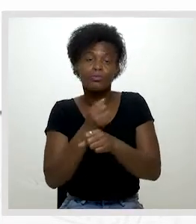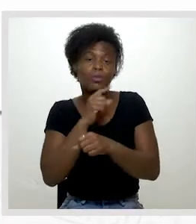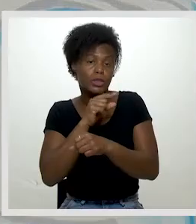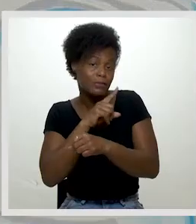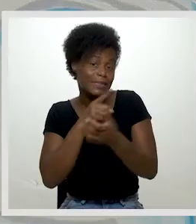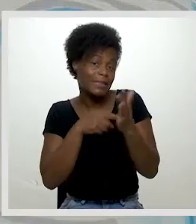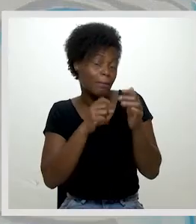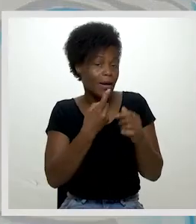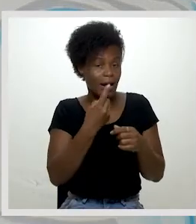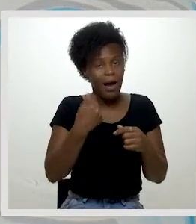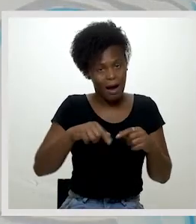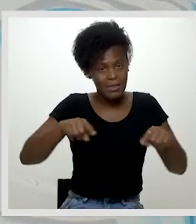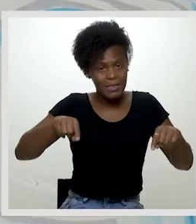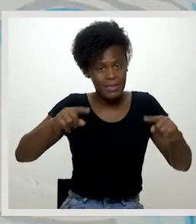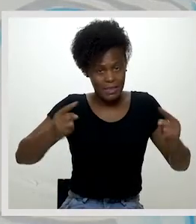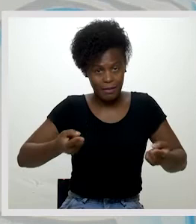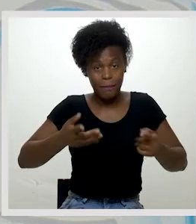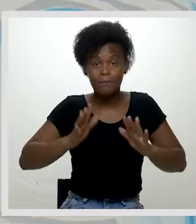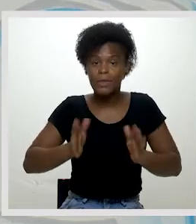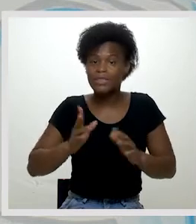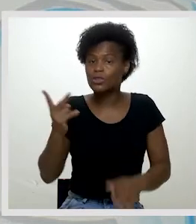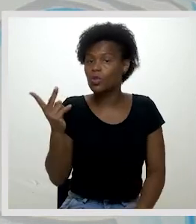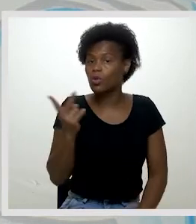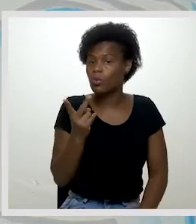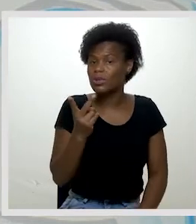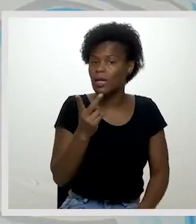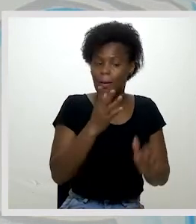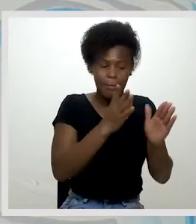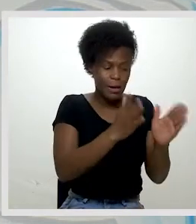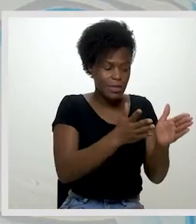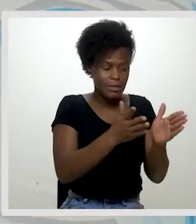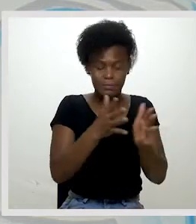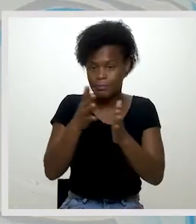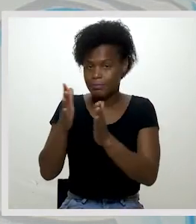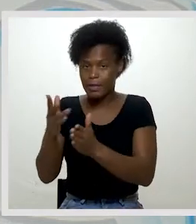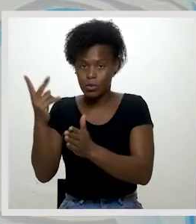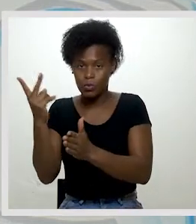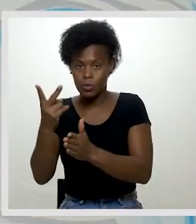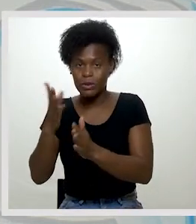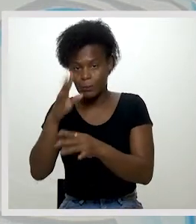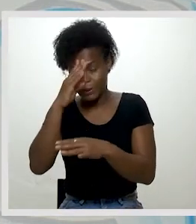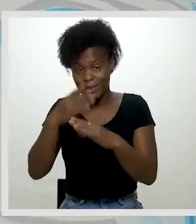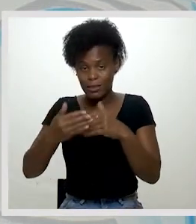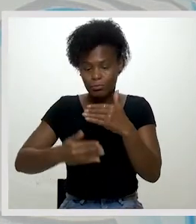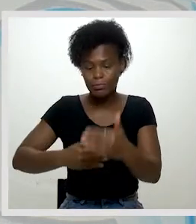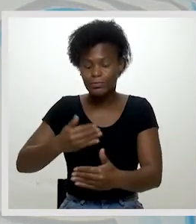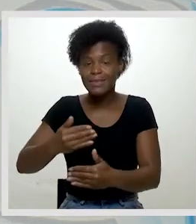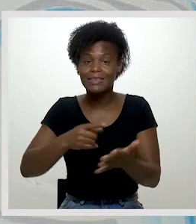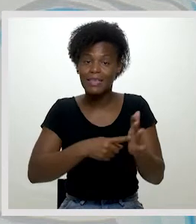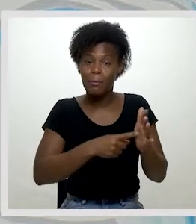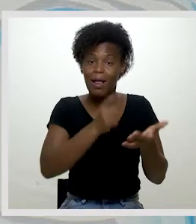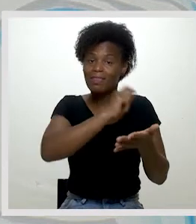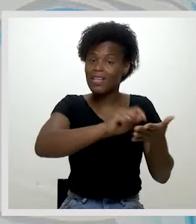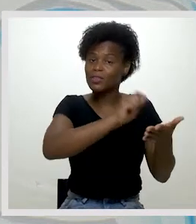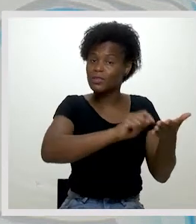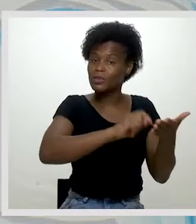seja, para que haja síntese, nós precisamos de duas etapas ou operações que acontecem sucessivamente, que são a